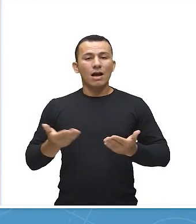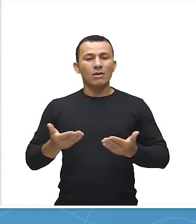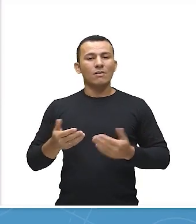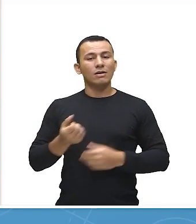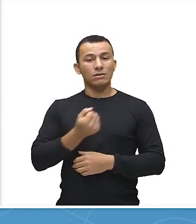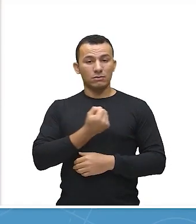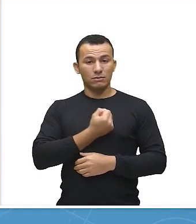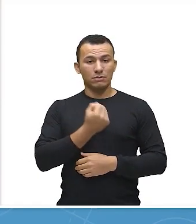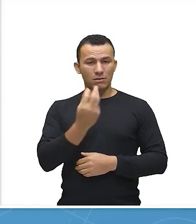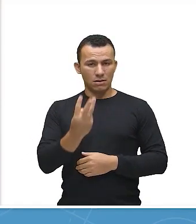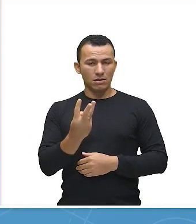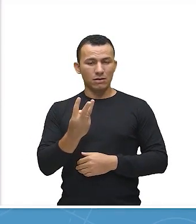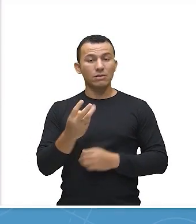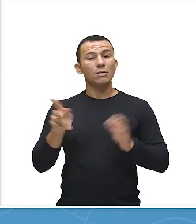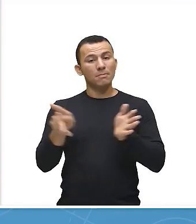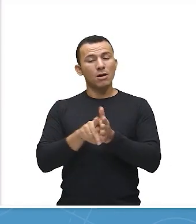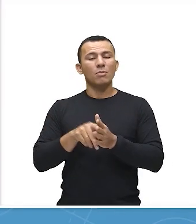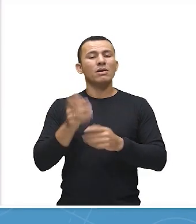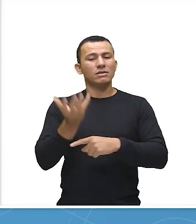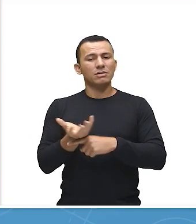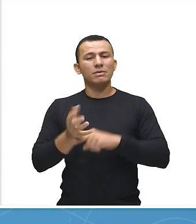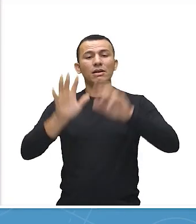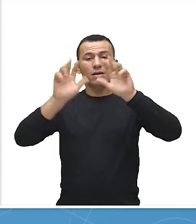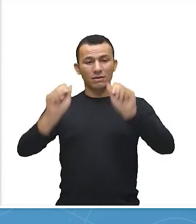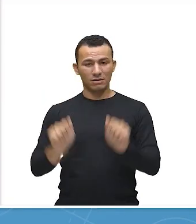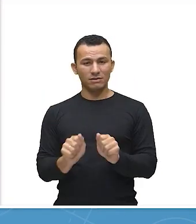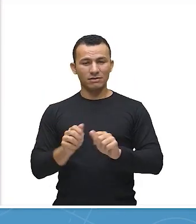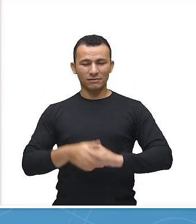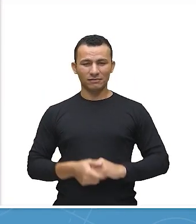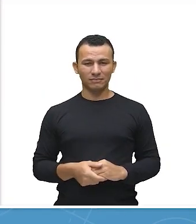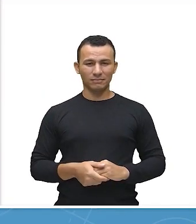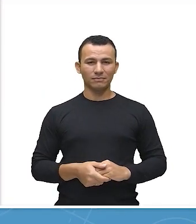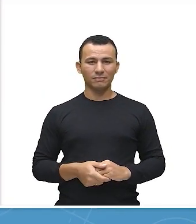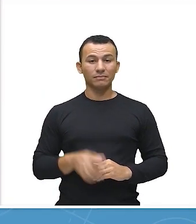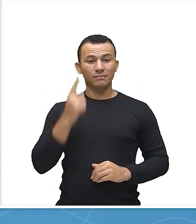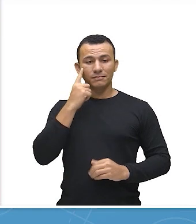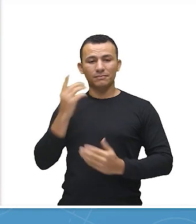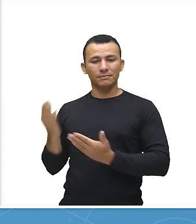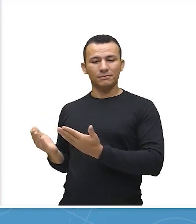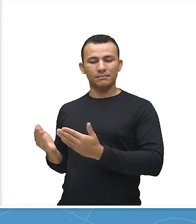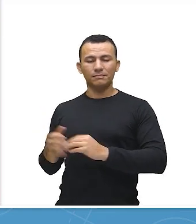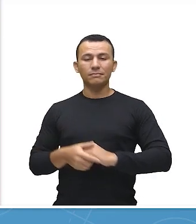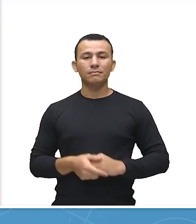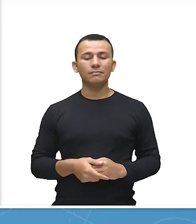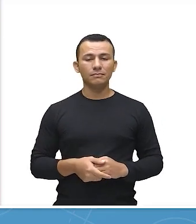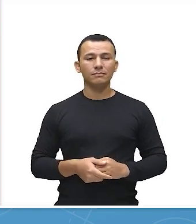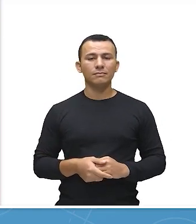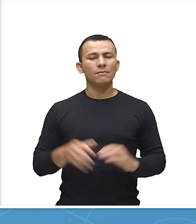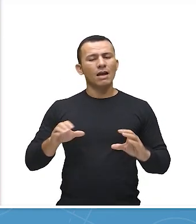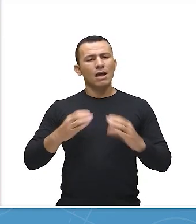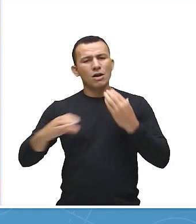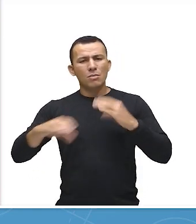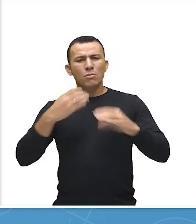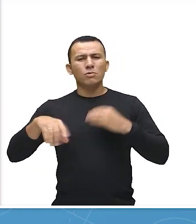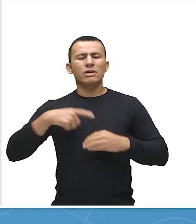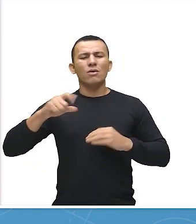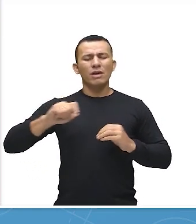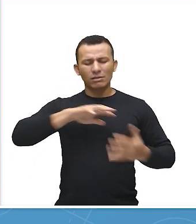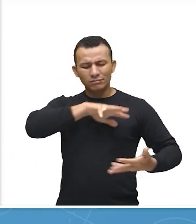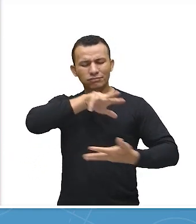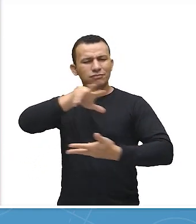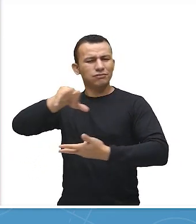da hora de dormir, vocês tenham a preferência por escutar músicas sacras, né? Só que, de repente, vocês já querem